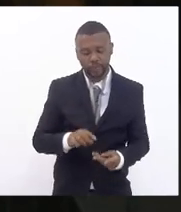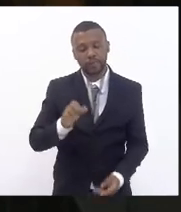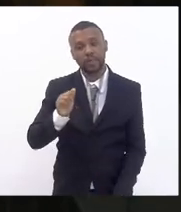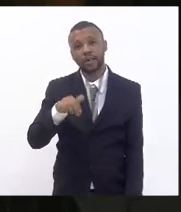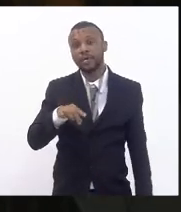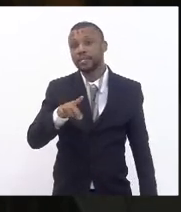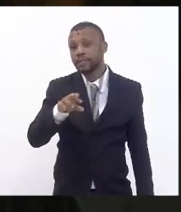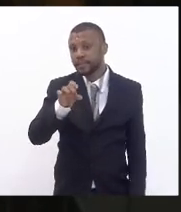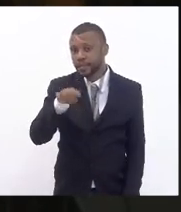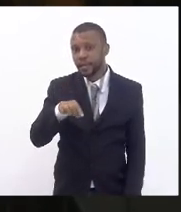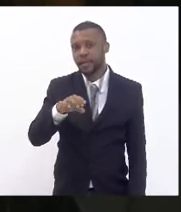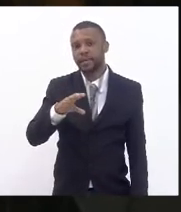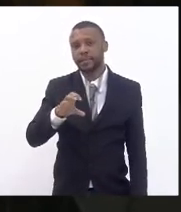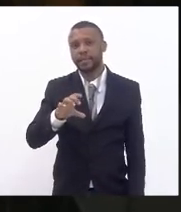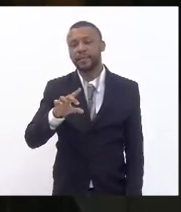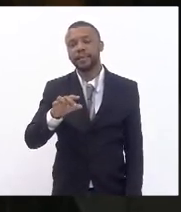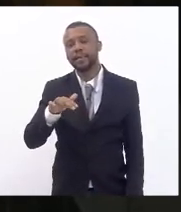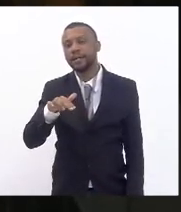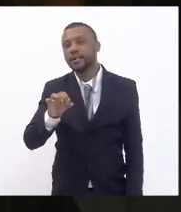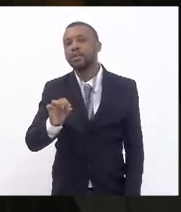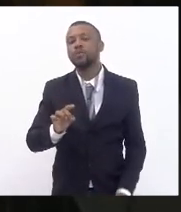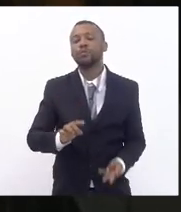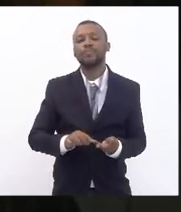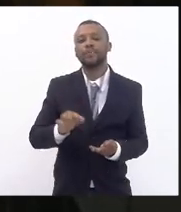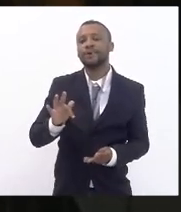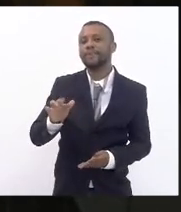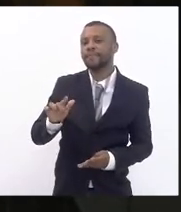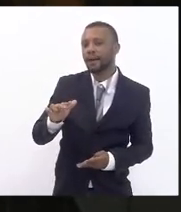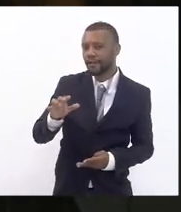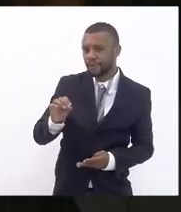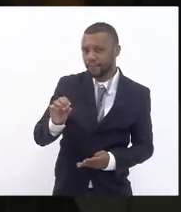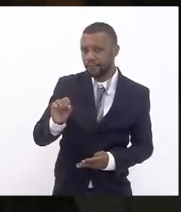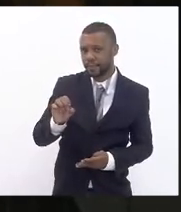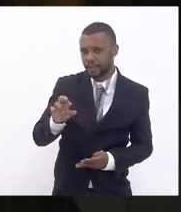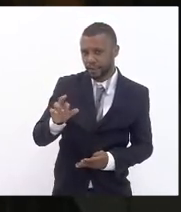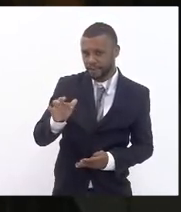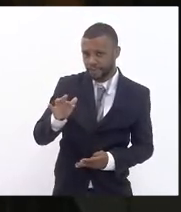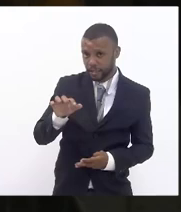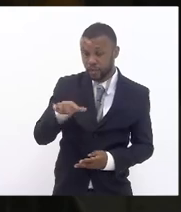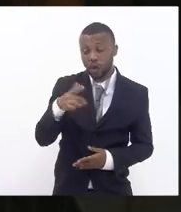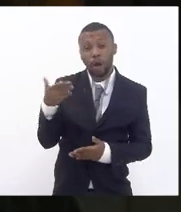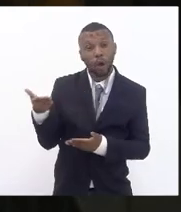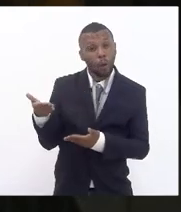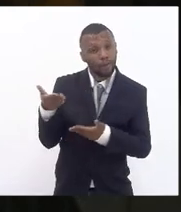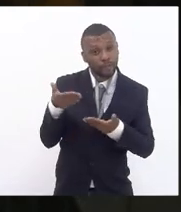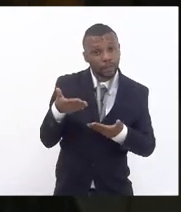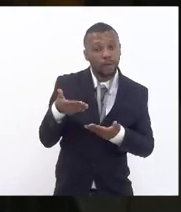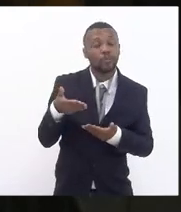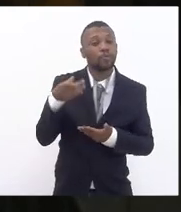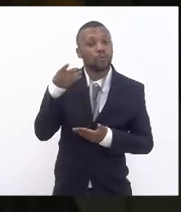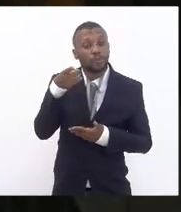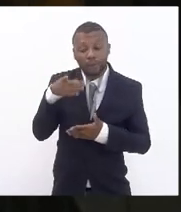do Flávio Serafini, combinamos com o líder do governo, Márcio Pacheco, de tirar o veto de pauta,